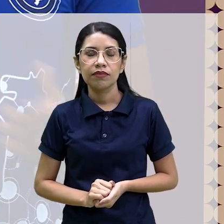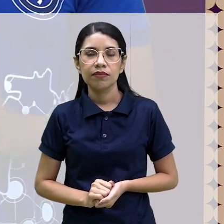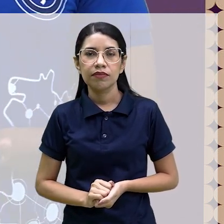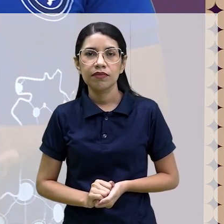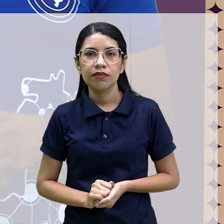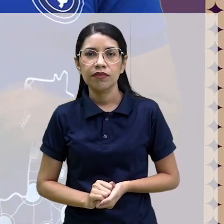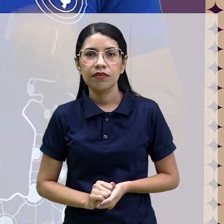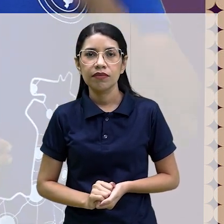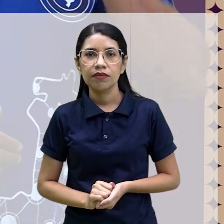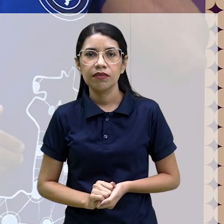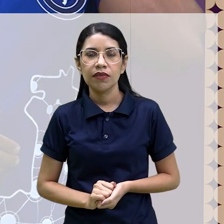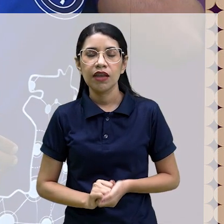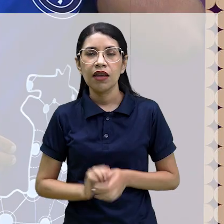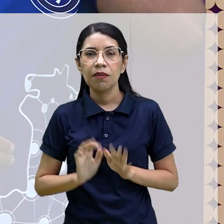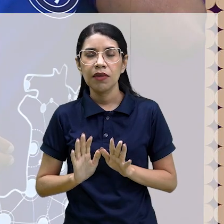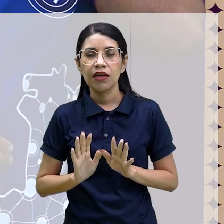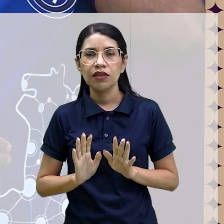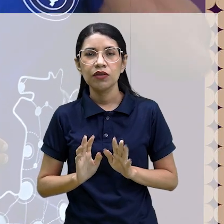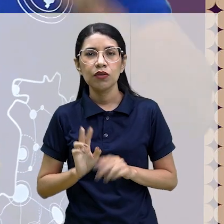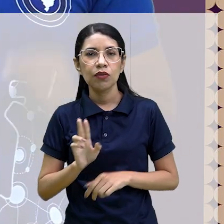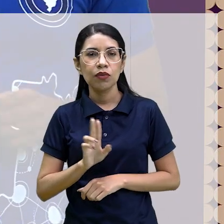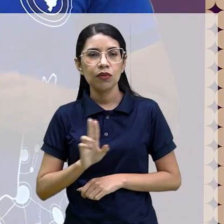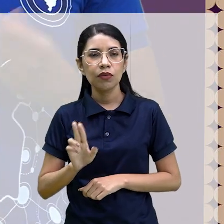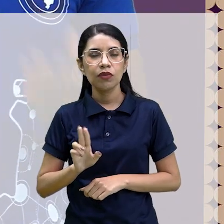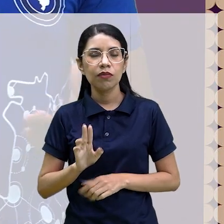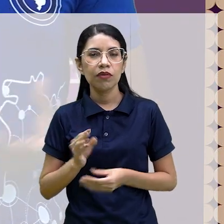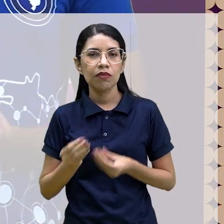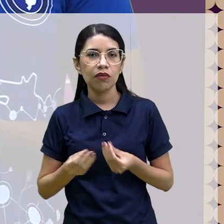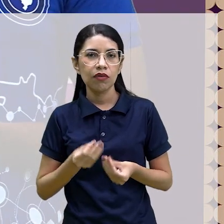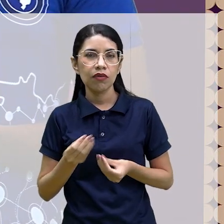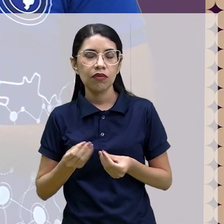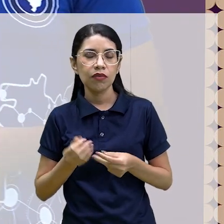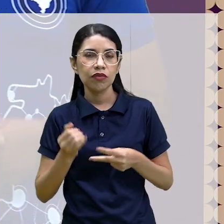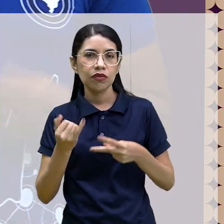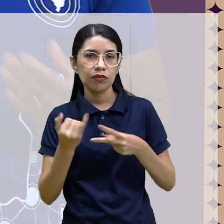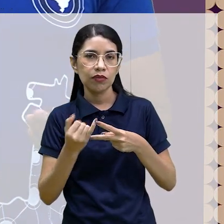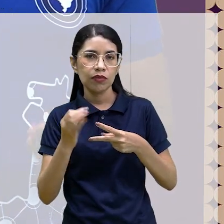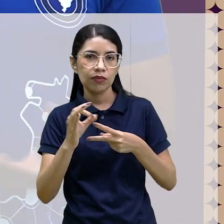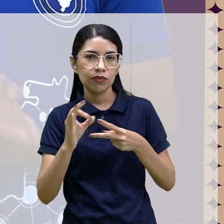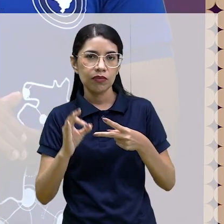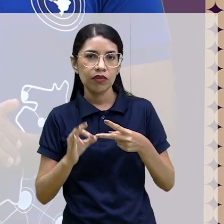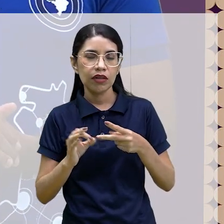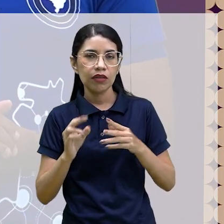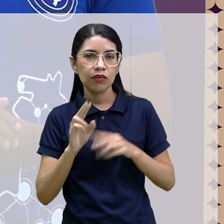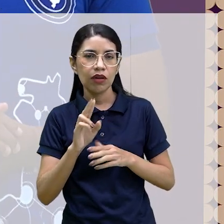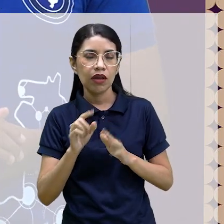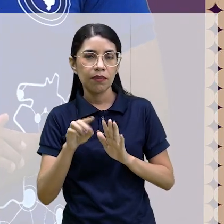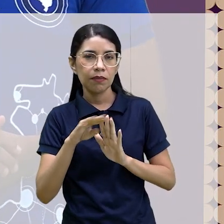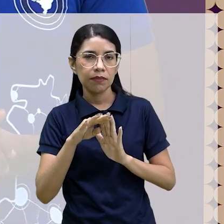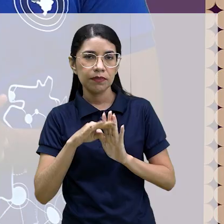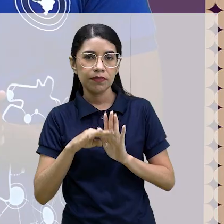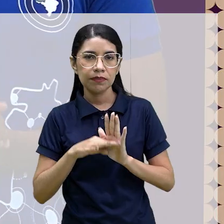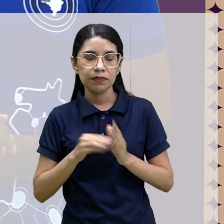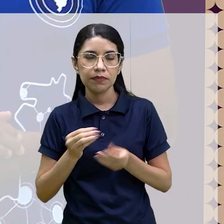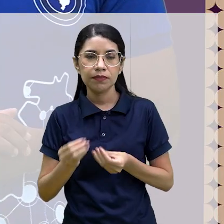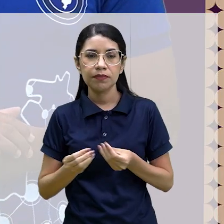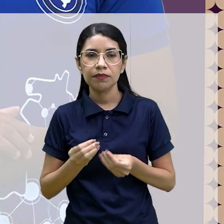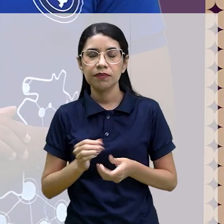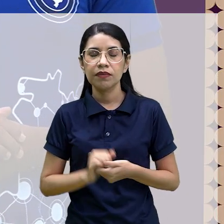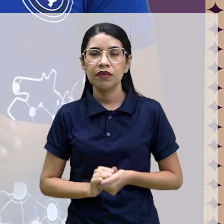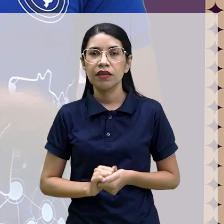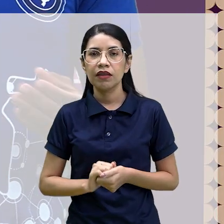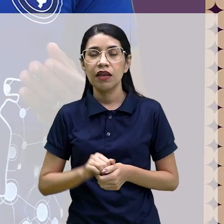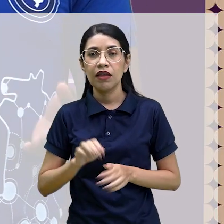e como que é nomeado? Vamos lá, vamos entender como funciona a nomenclatura dos polígonos.